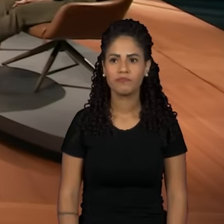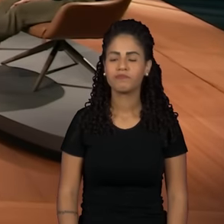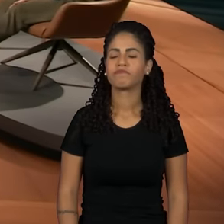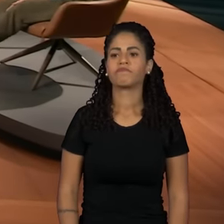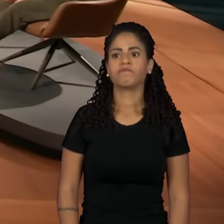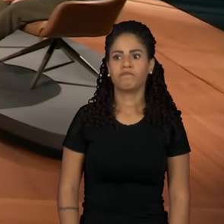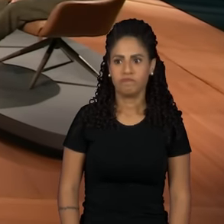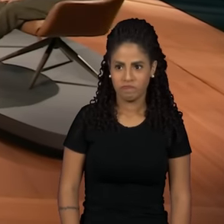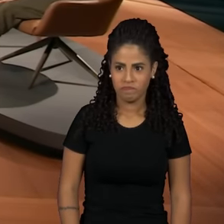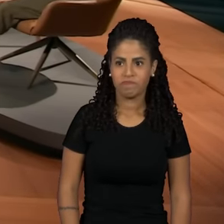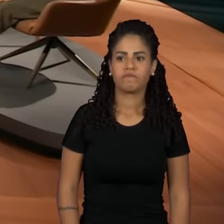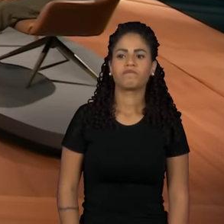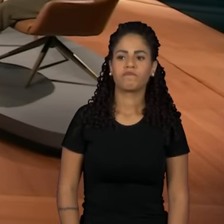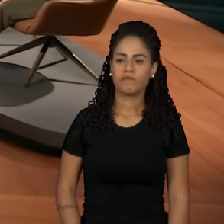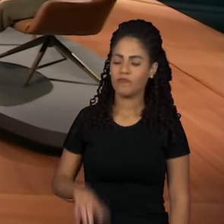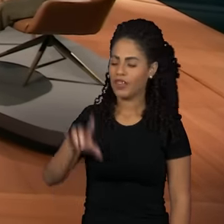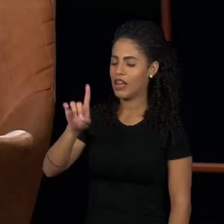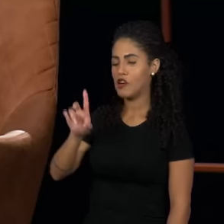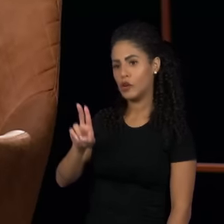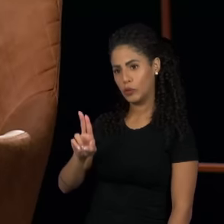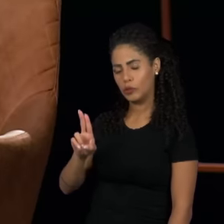Olha, o Dufa é um parceiro